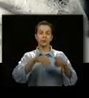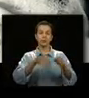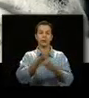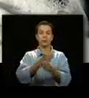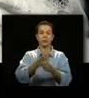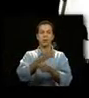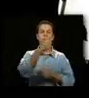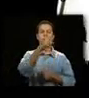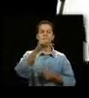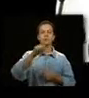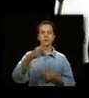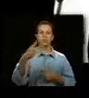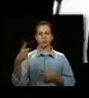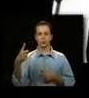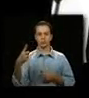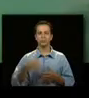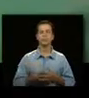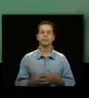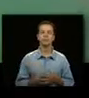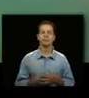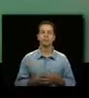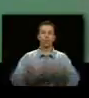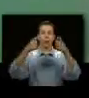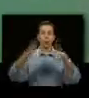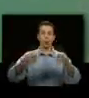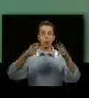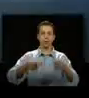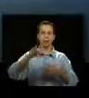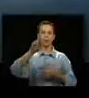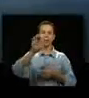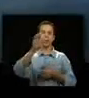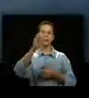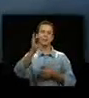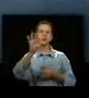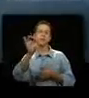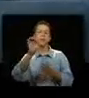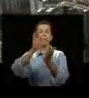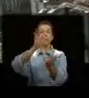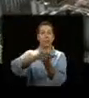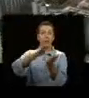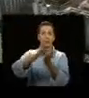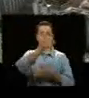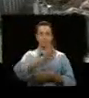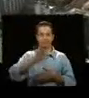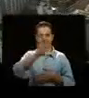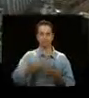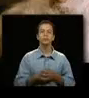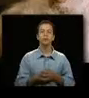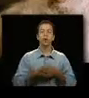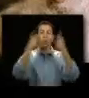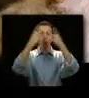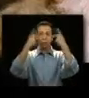de 1921. Local: Recife, Pernambuco. Cor